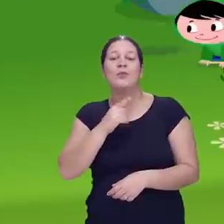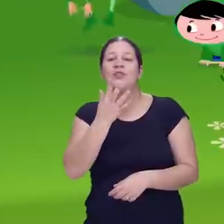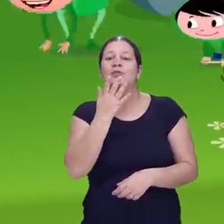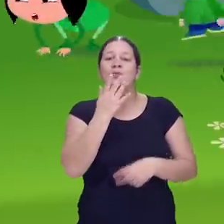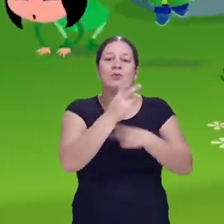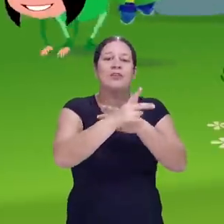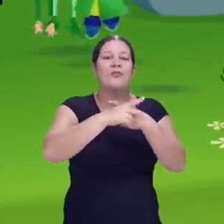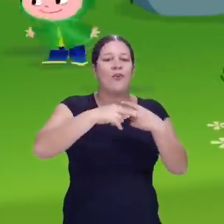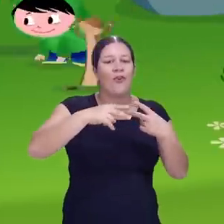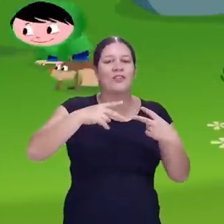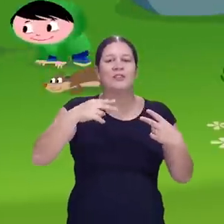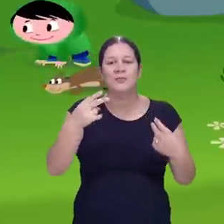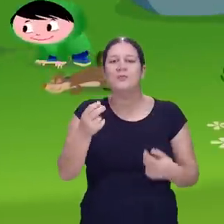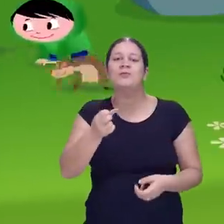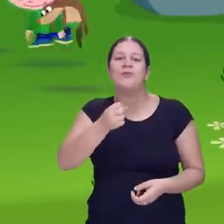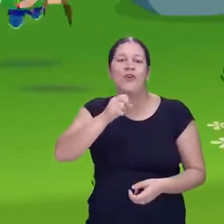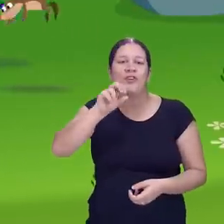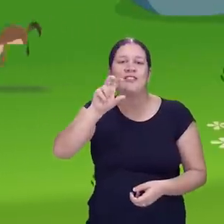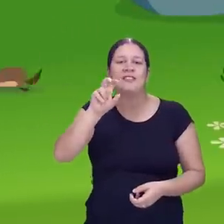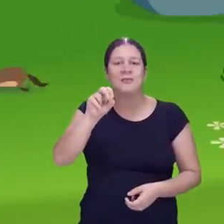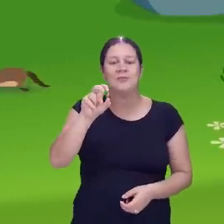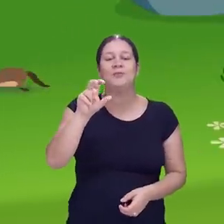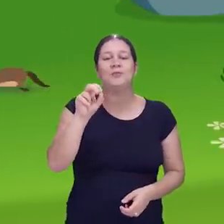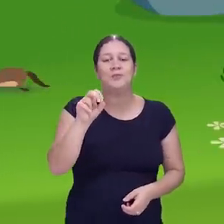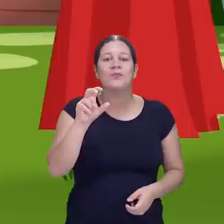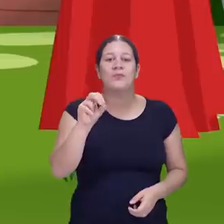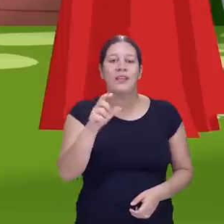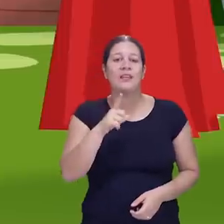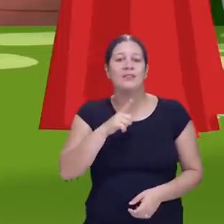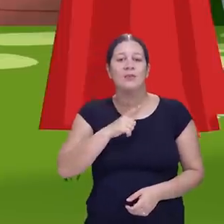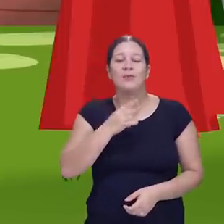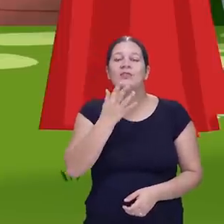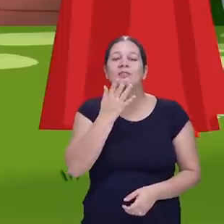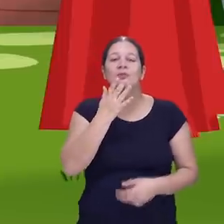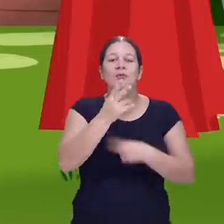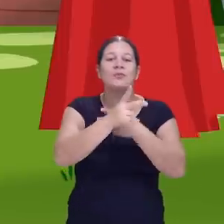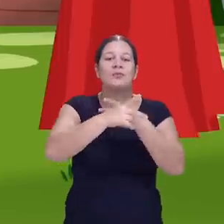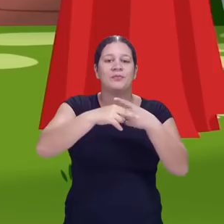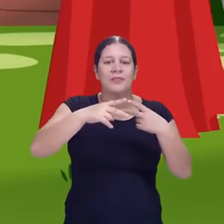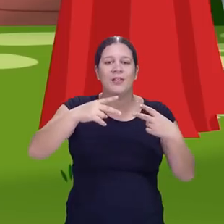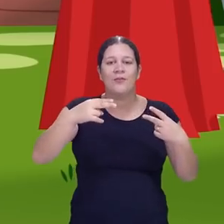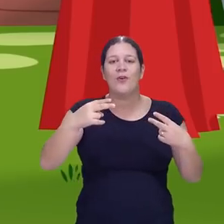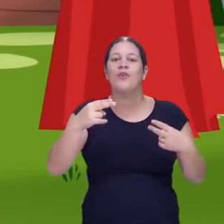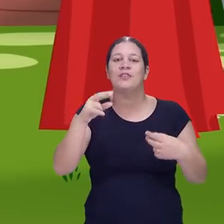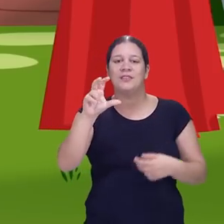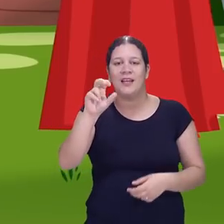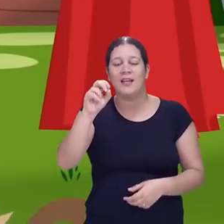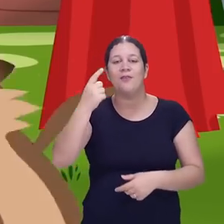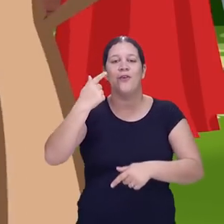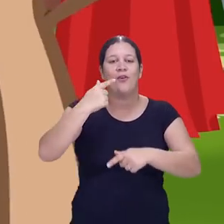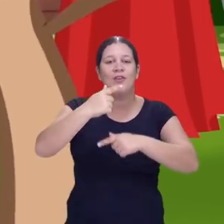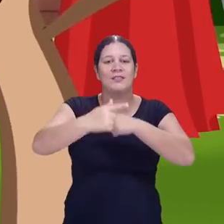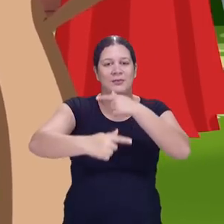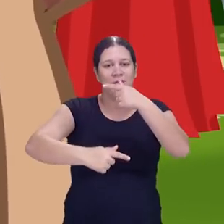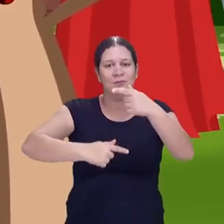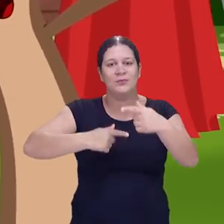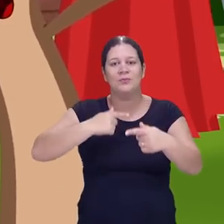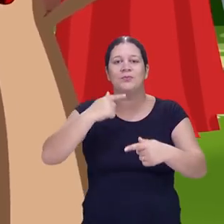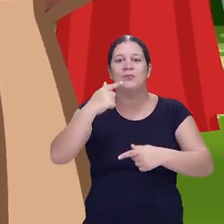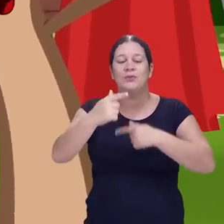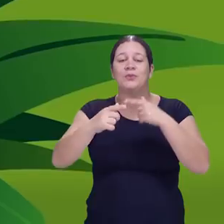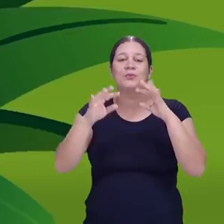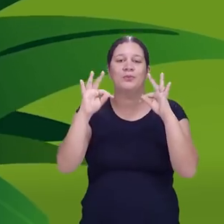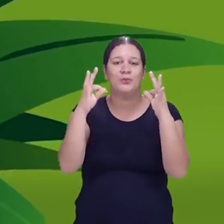Que tem as cores dos meus avós. Avós. Que tem as cores dos meus tataravós.